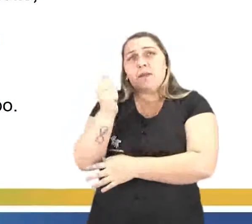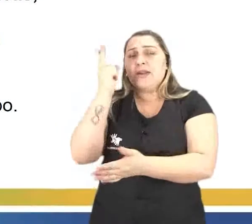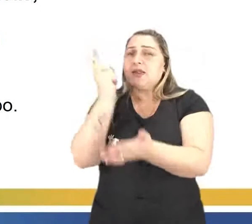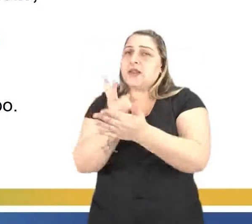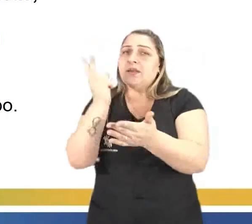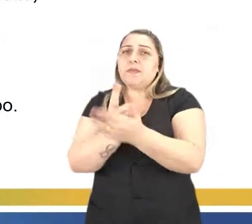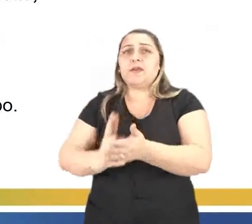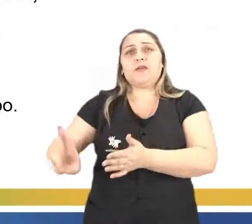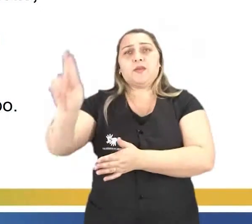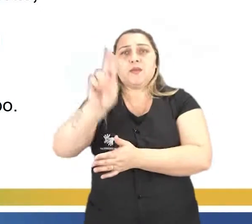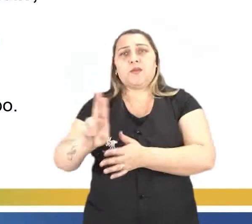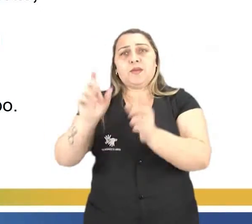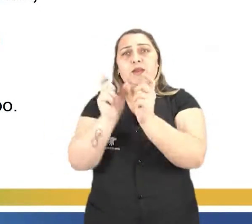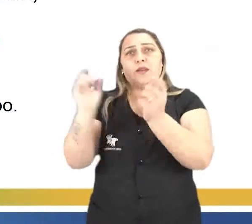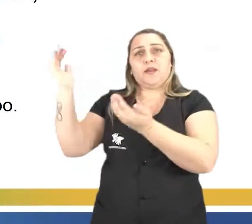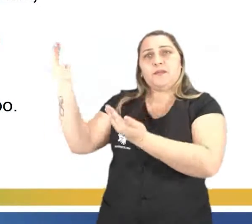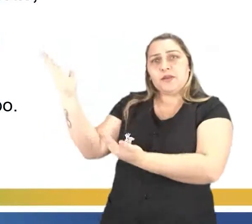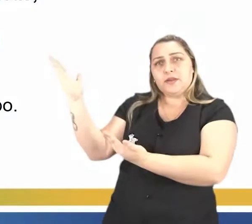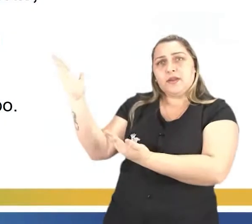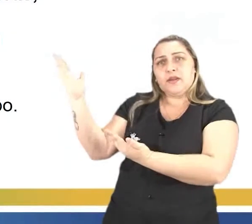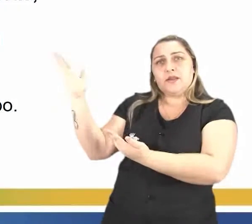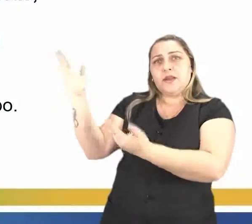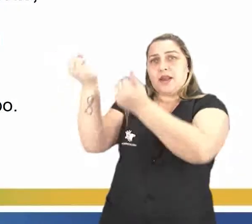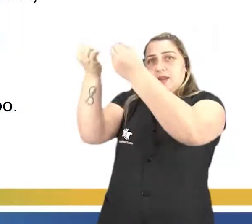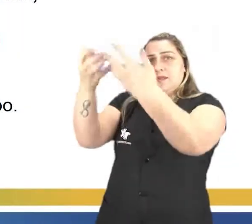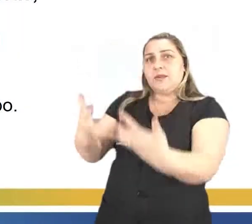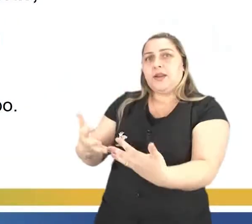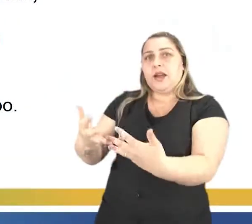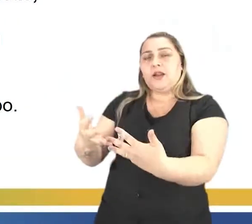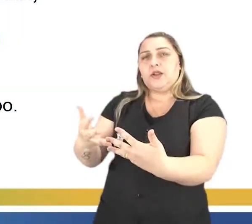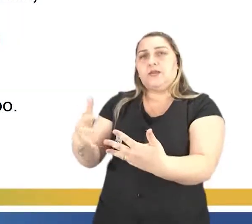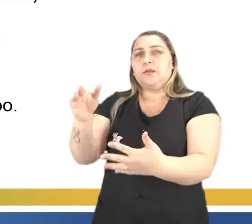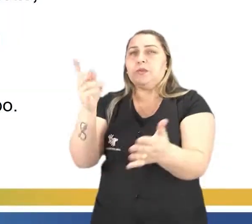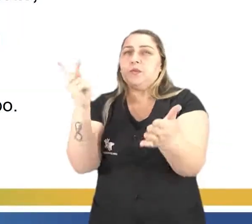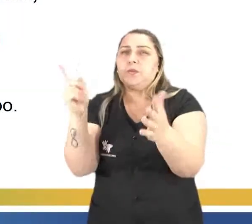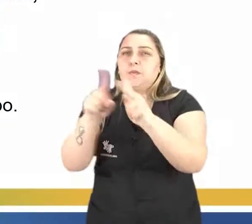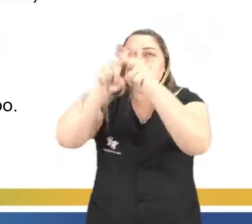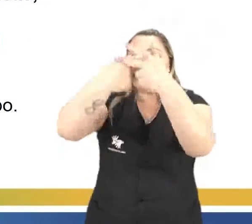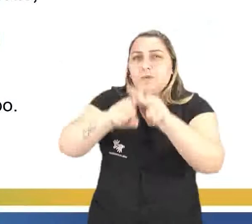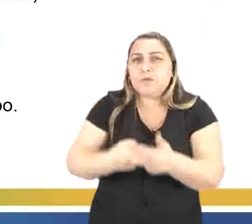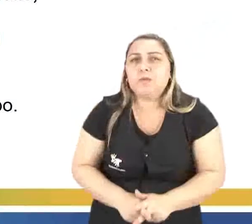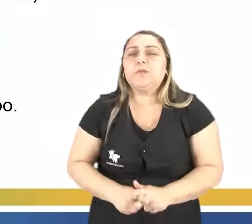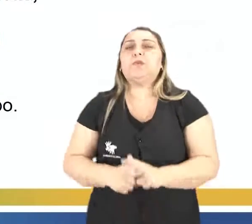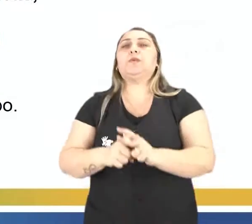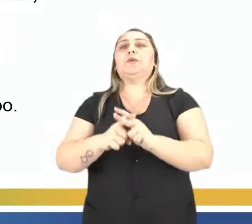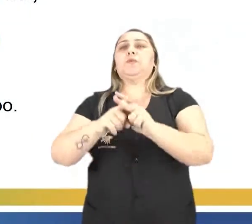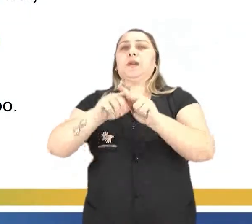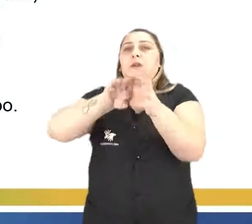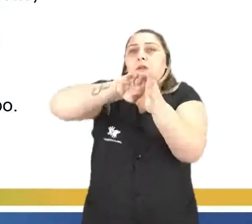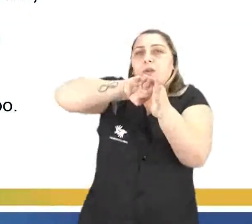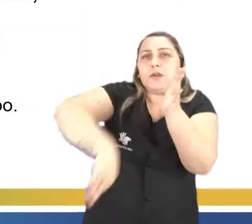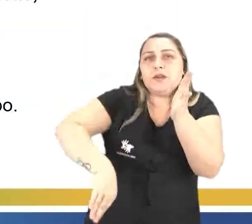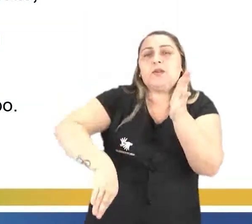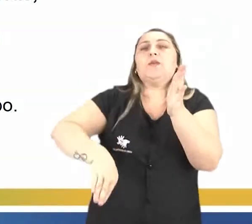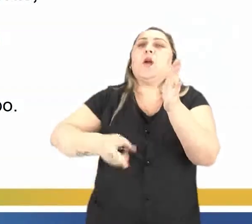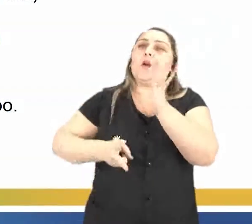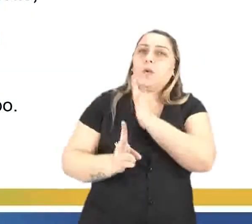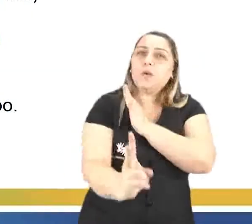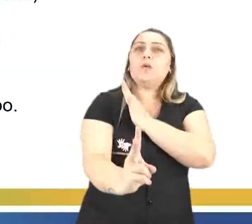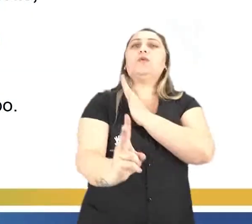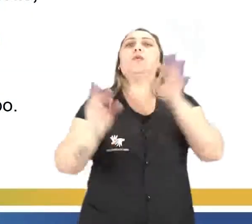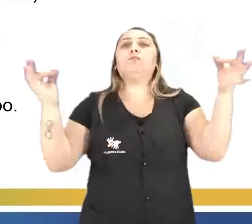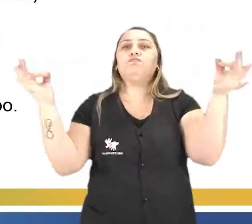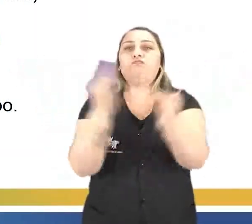que eu utilizar essas expressões explicativas ou que sejam para corrigir alguma coisa ou para excluir algo, continuar